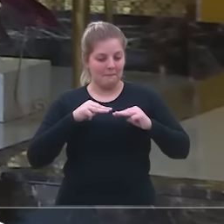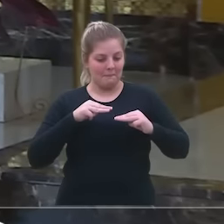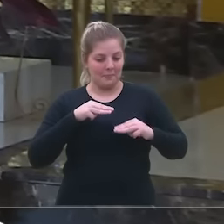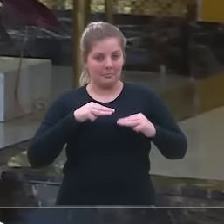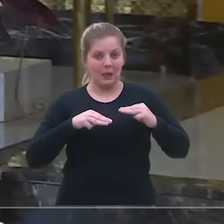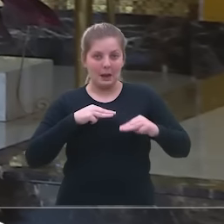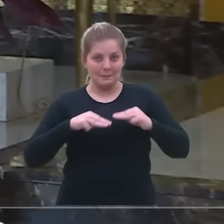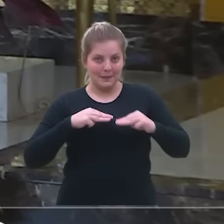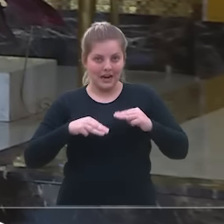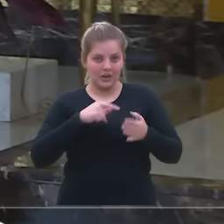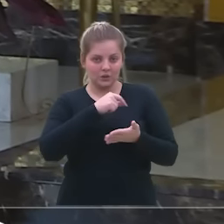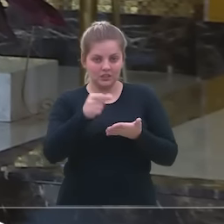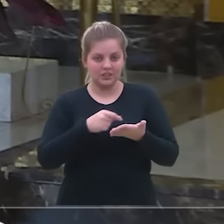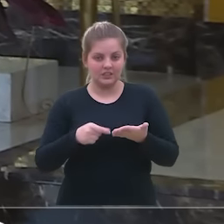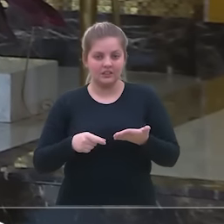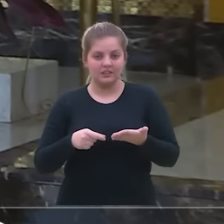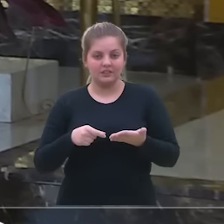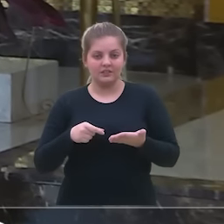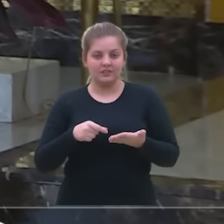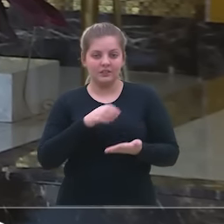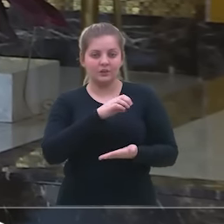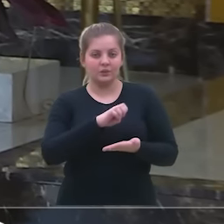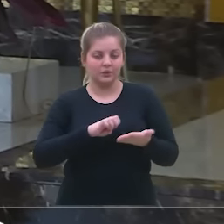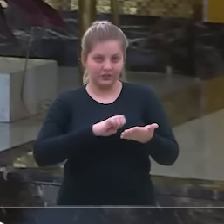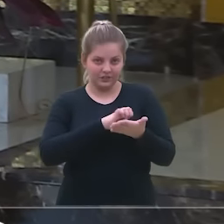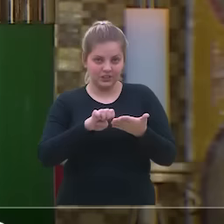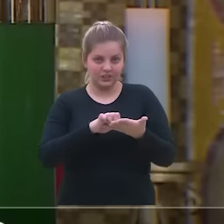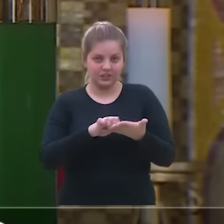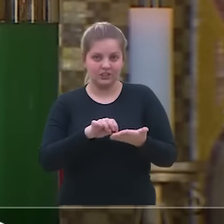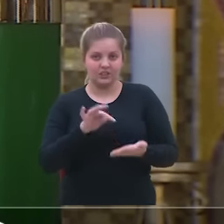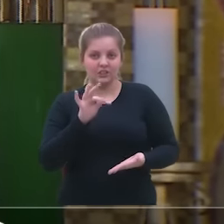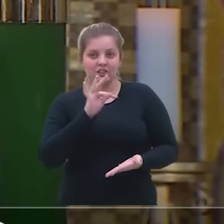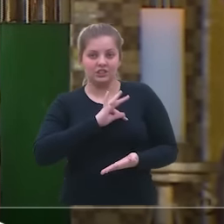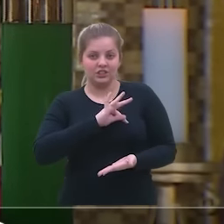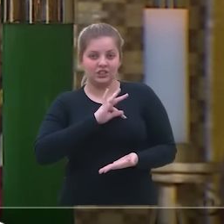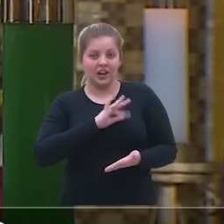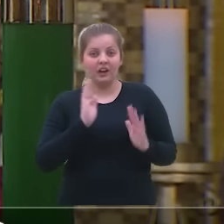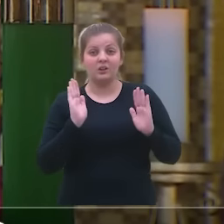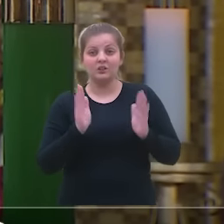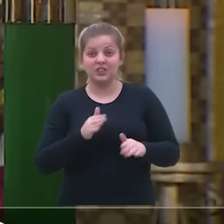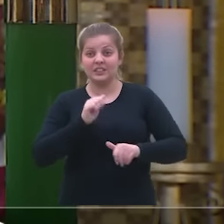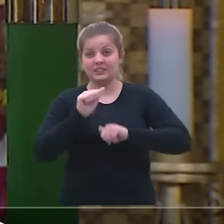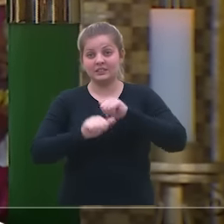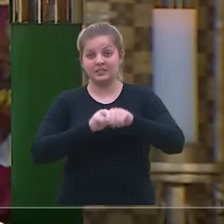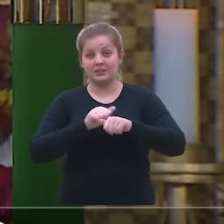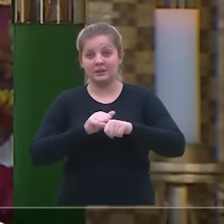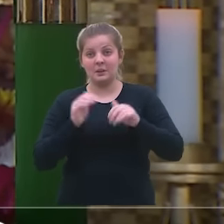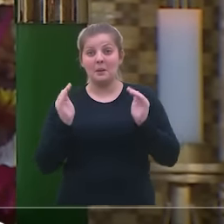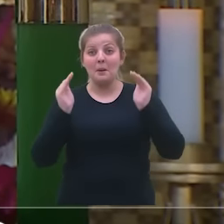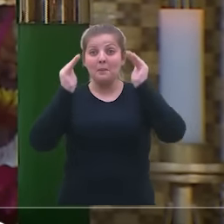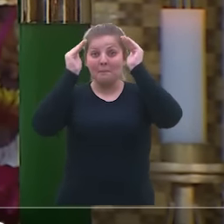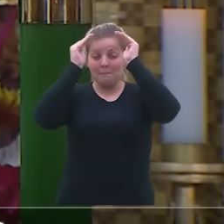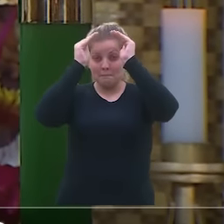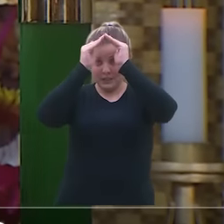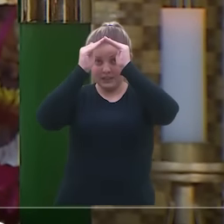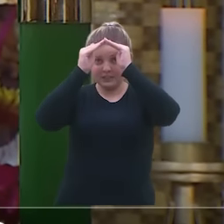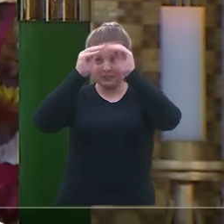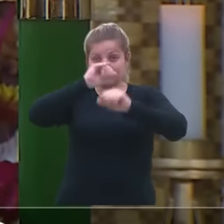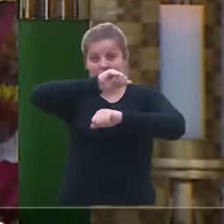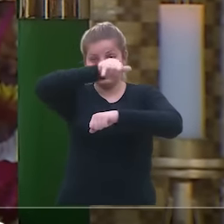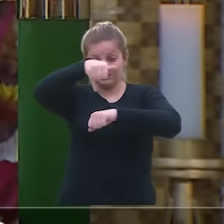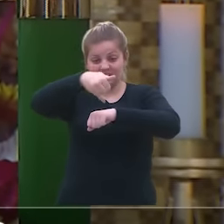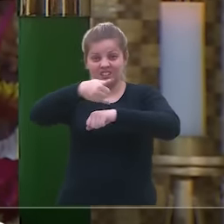esse evangelho Tiago já tinha sido Bispo de Jerusalém e decaptado ele